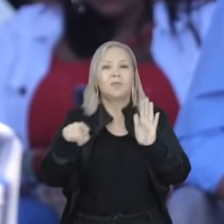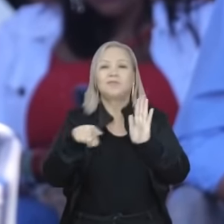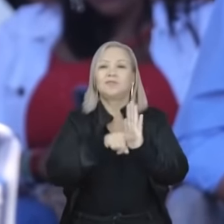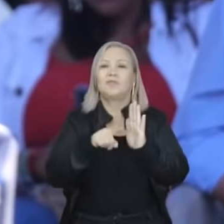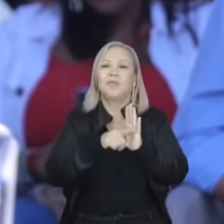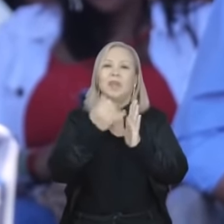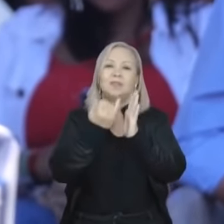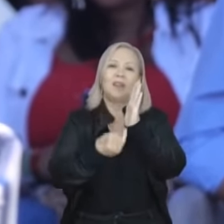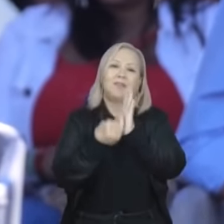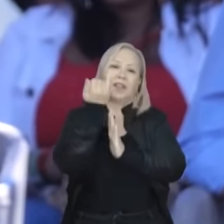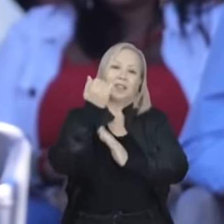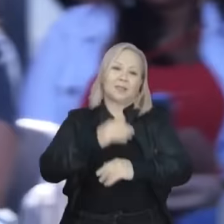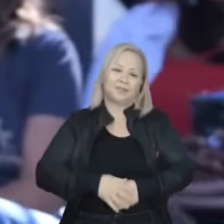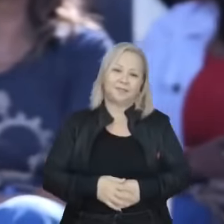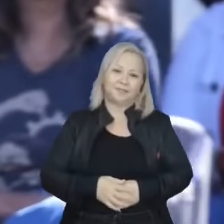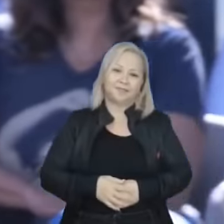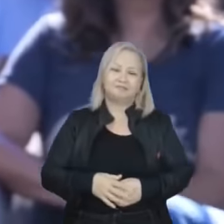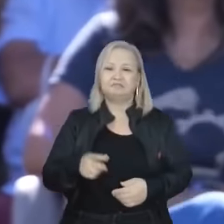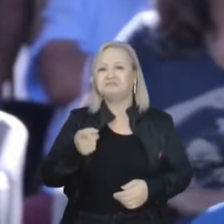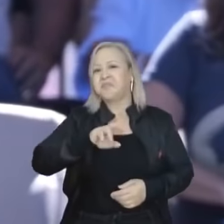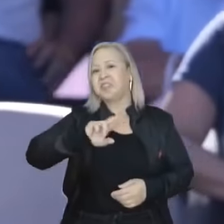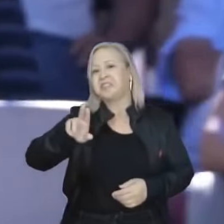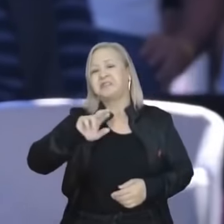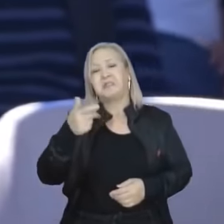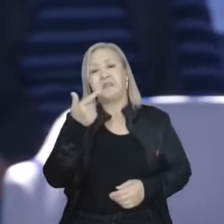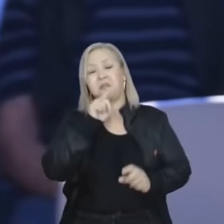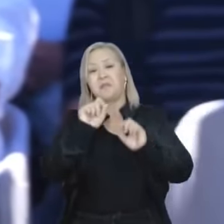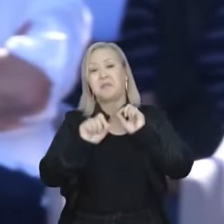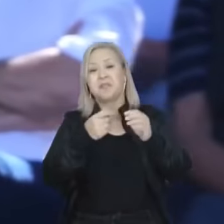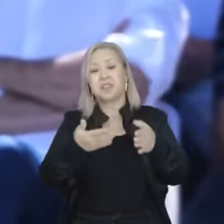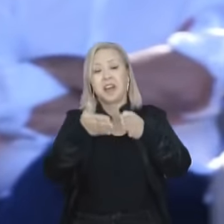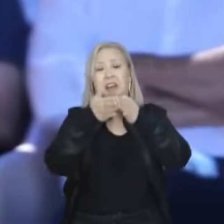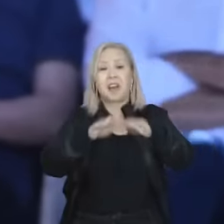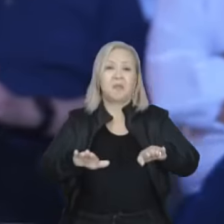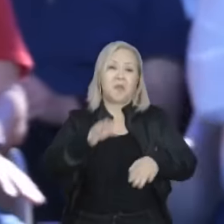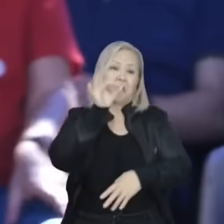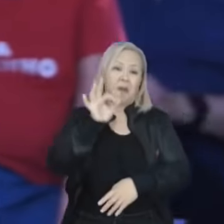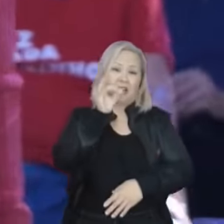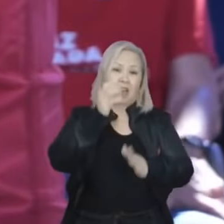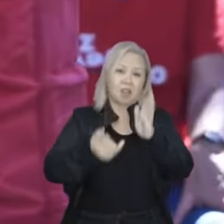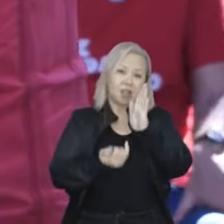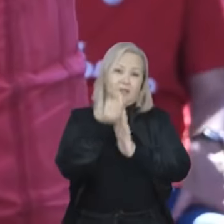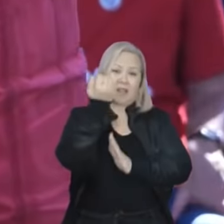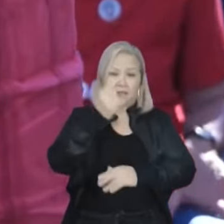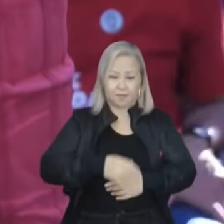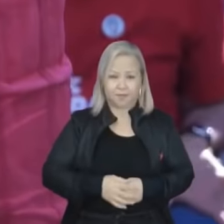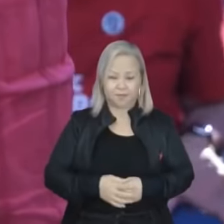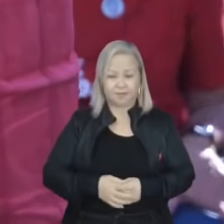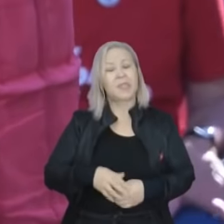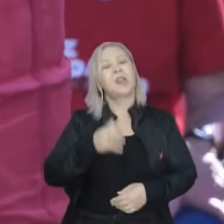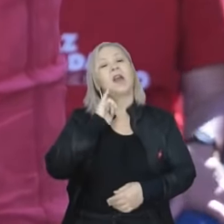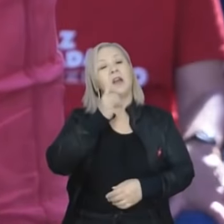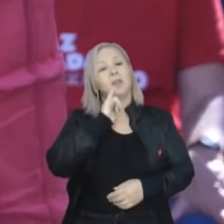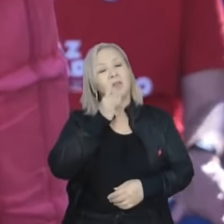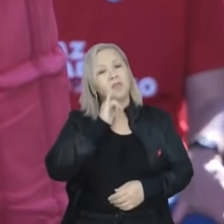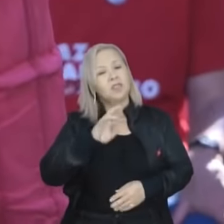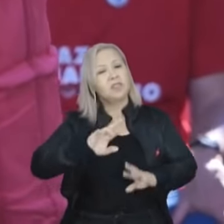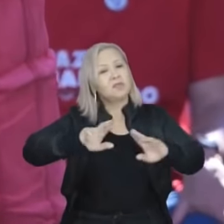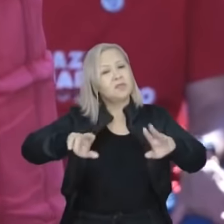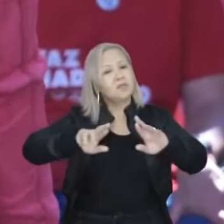seja, não conseguiram sequer repor a taxa da inflação. É por isso que eu digo o seguinte, não é difícil resolver